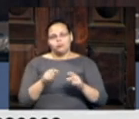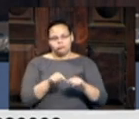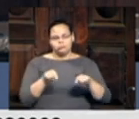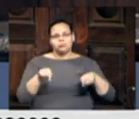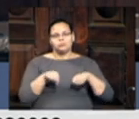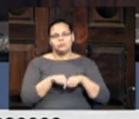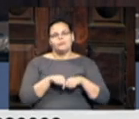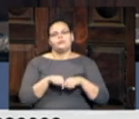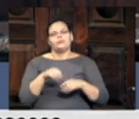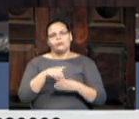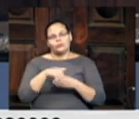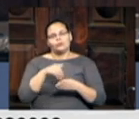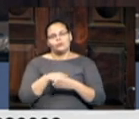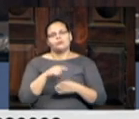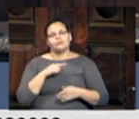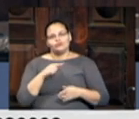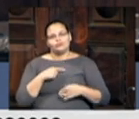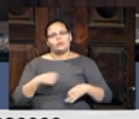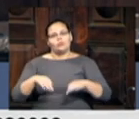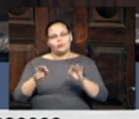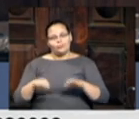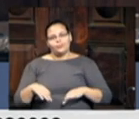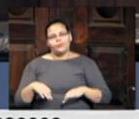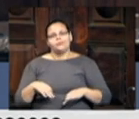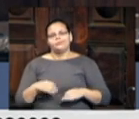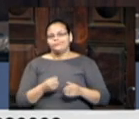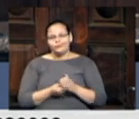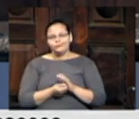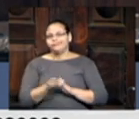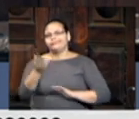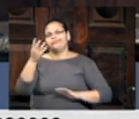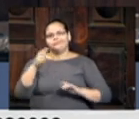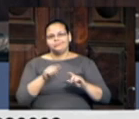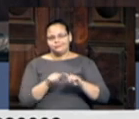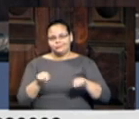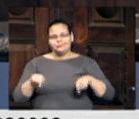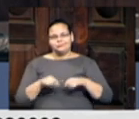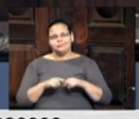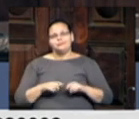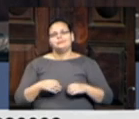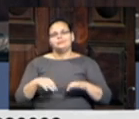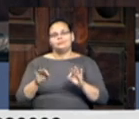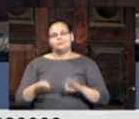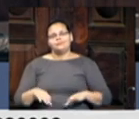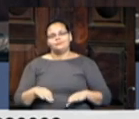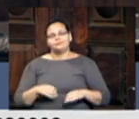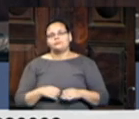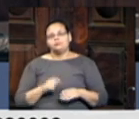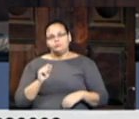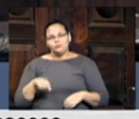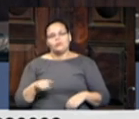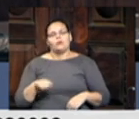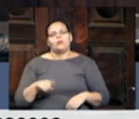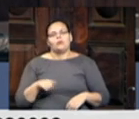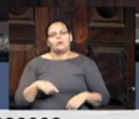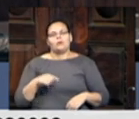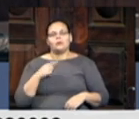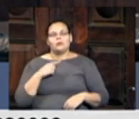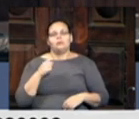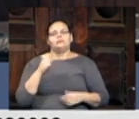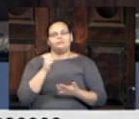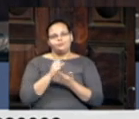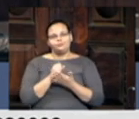eleitorais, os tapetes varreram a cidade com cédulas do candidato da